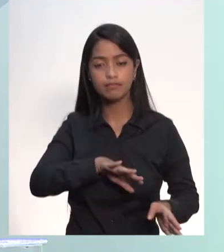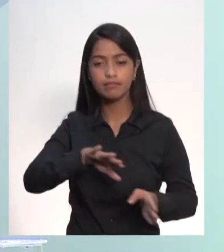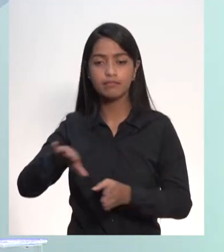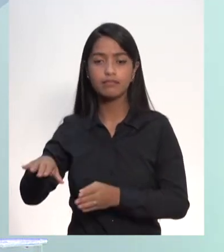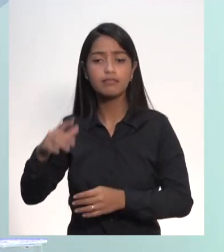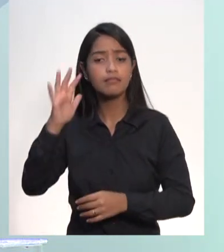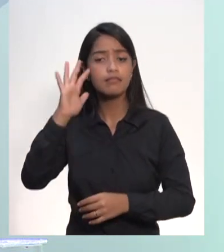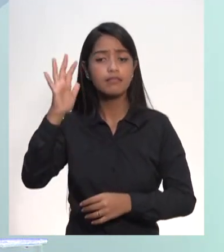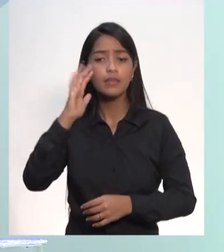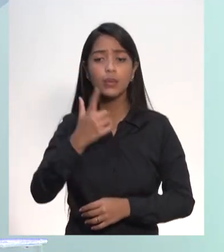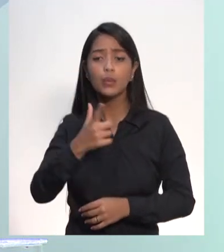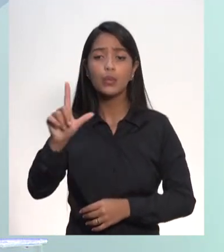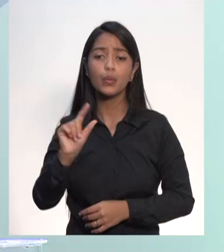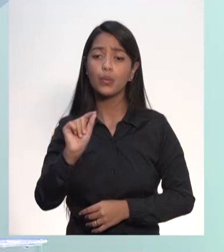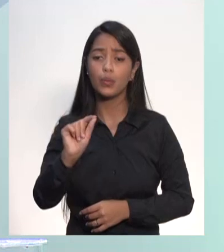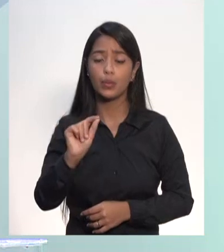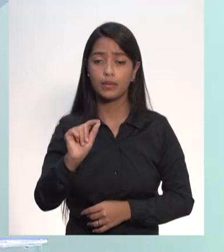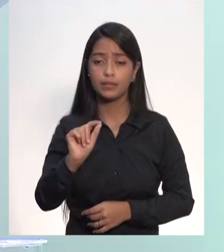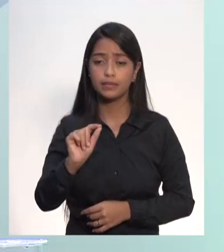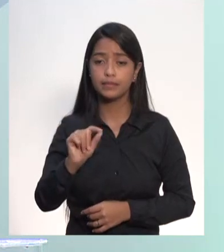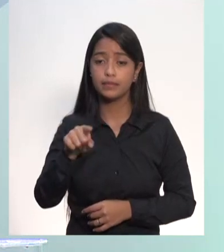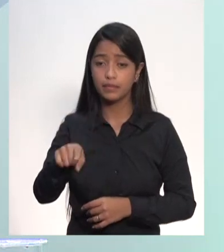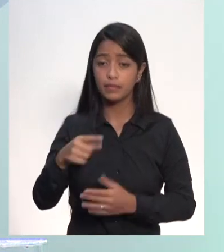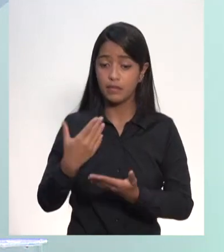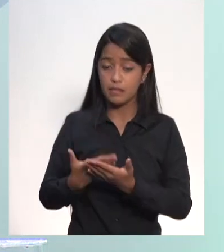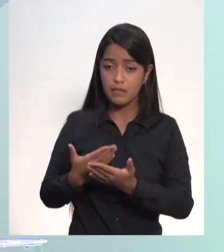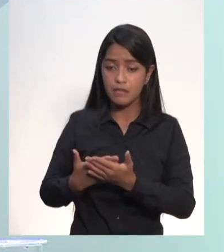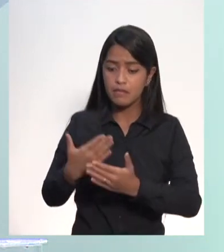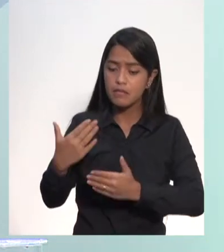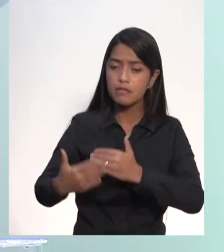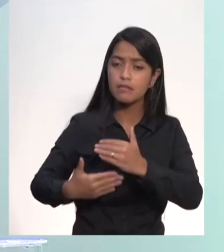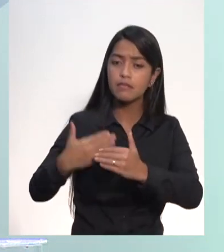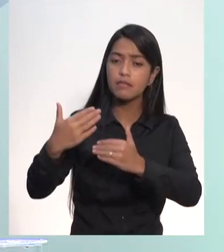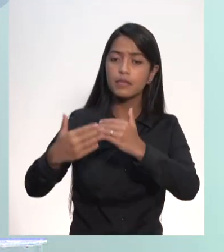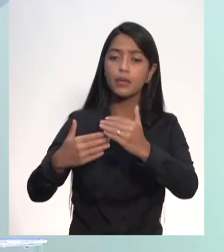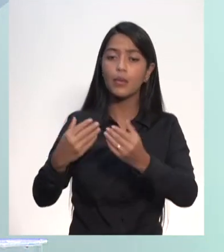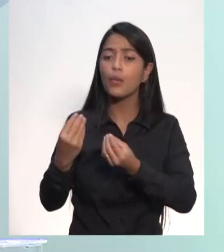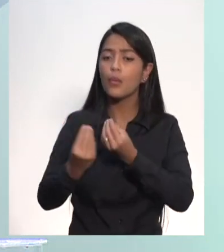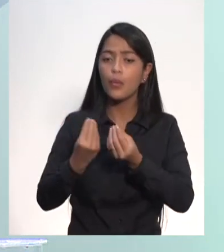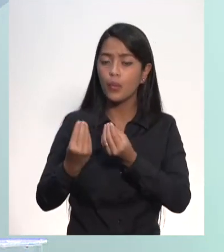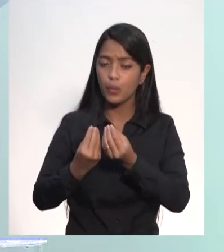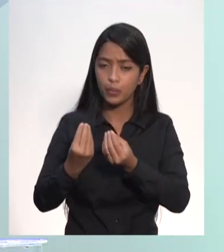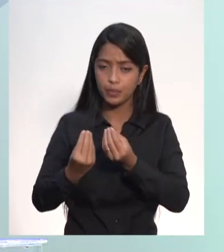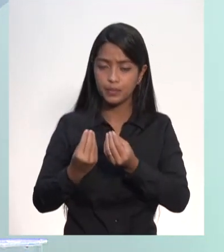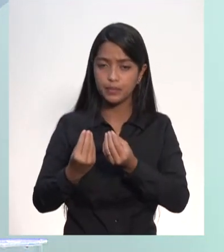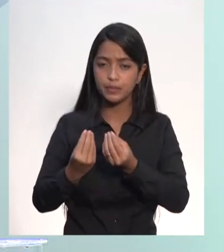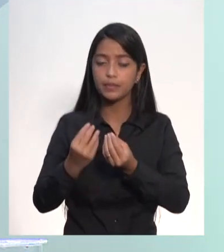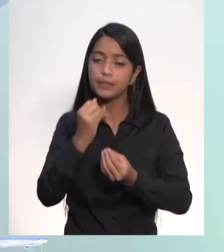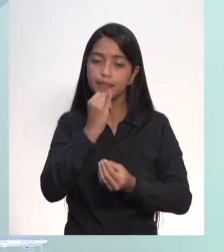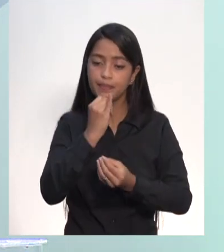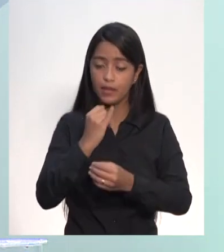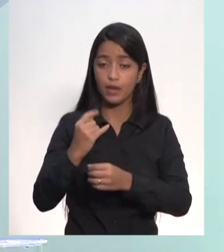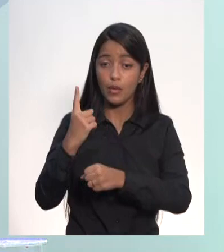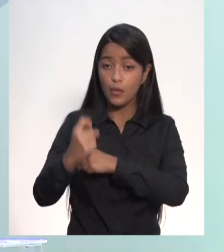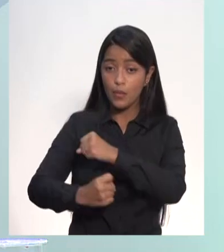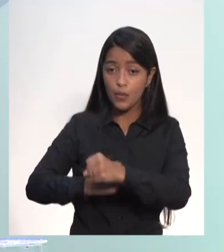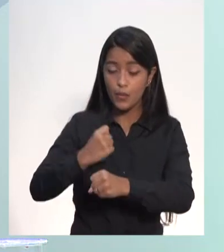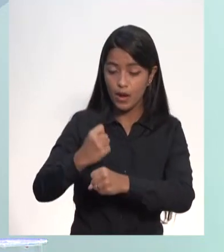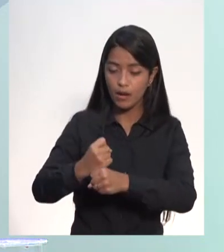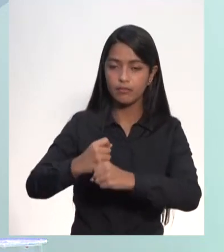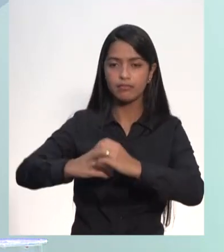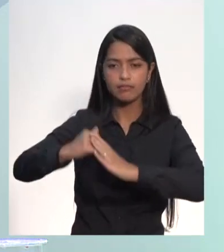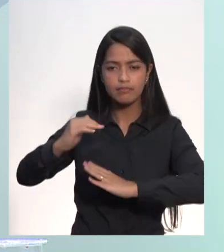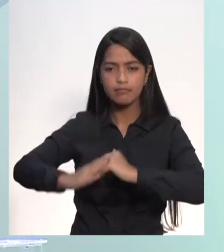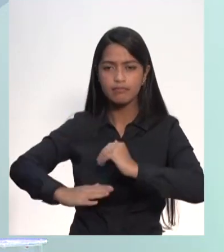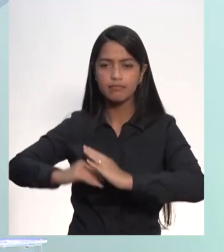pensar o desenvolvimento da unidade ao longo do ensino fundamental. Então, habilidades de um ano que pudessem se articular com